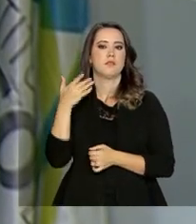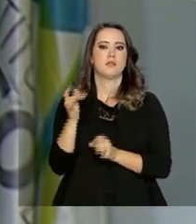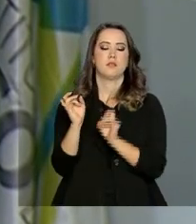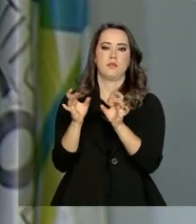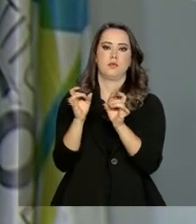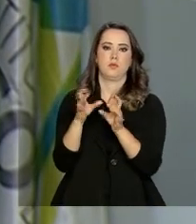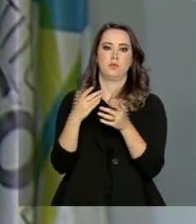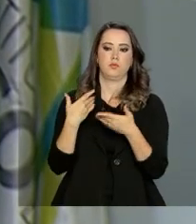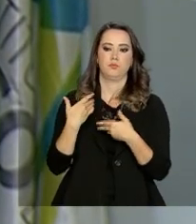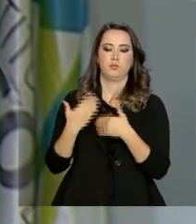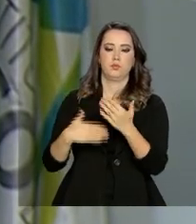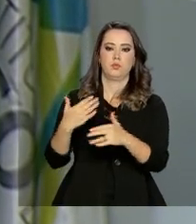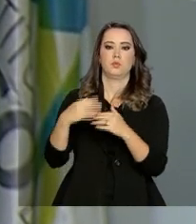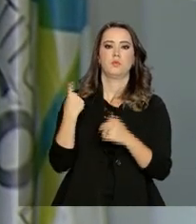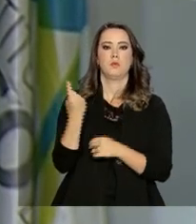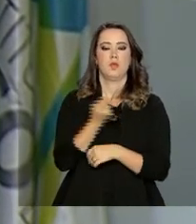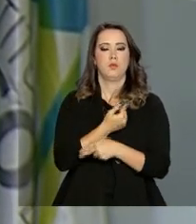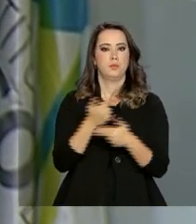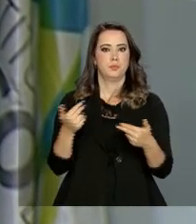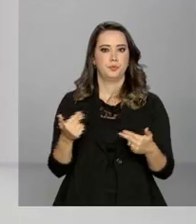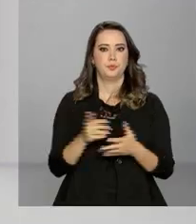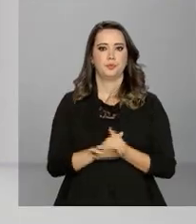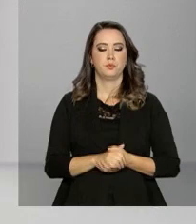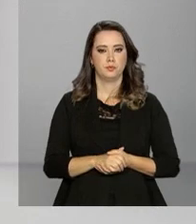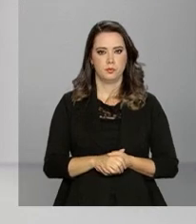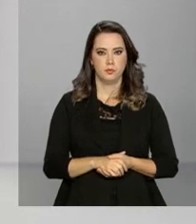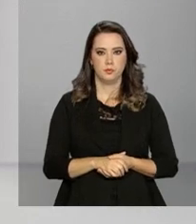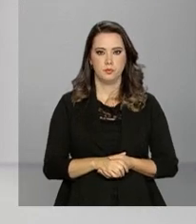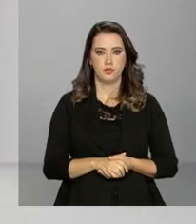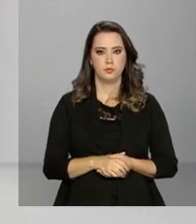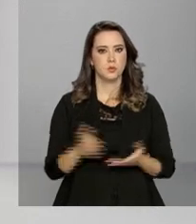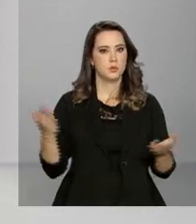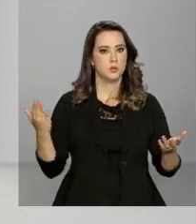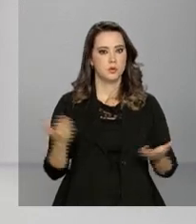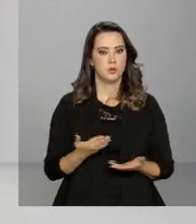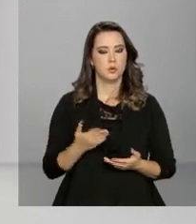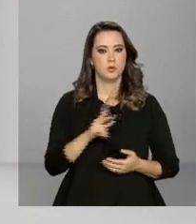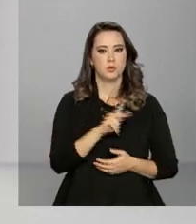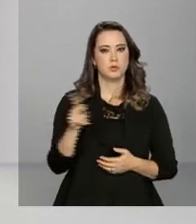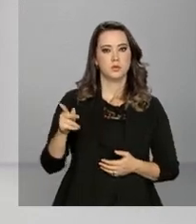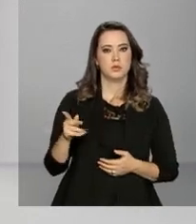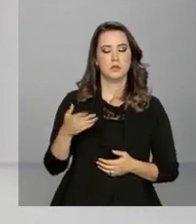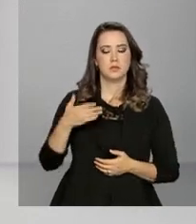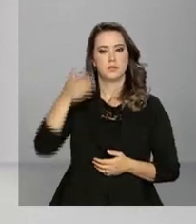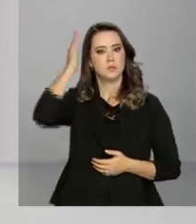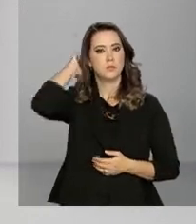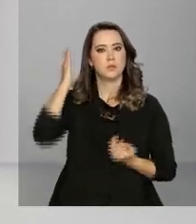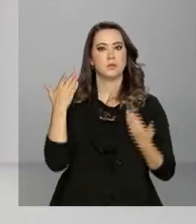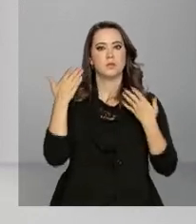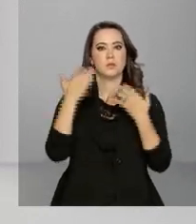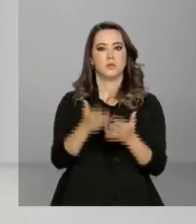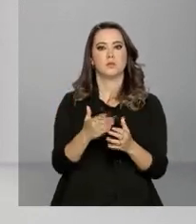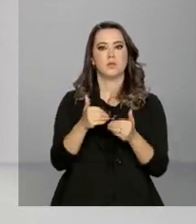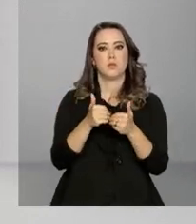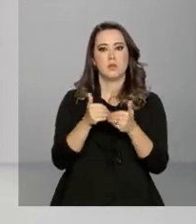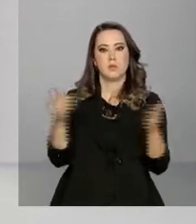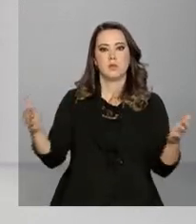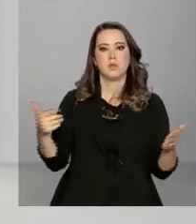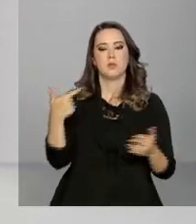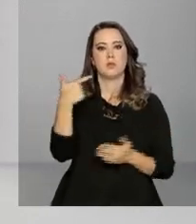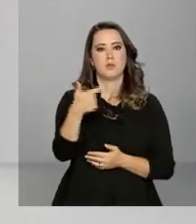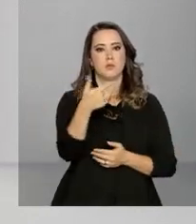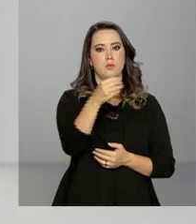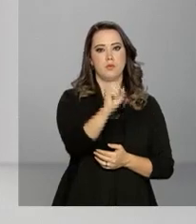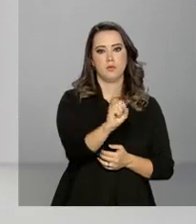escoamento de nossa produção e ainda hoje o presidente participa da cerimônia de abertura do 28º